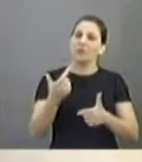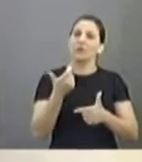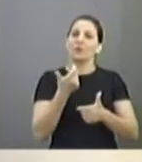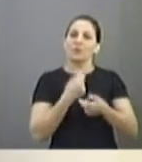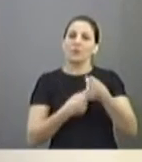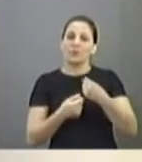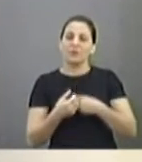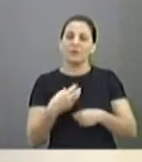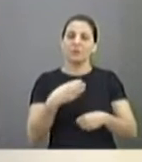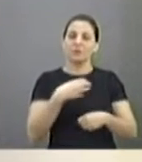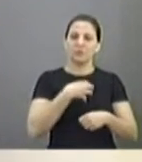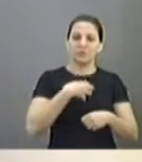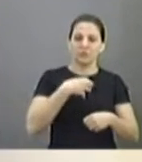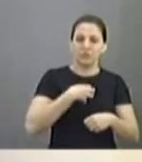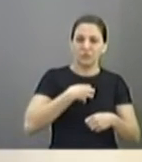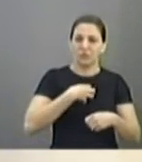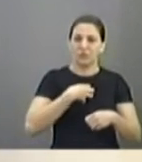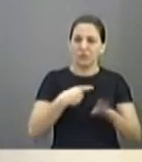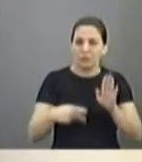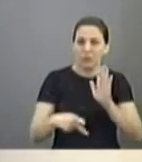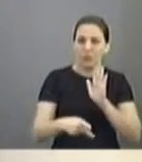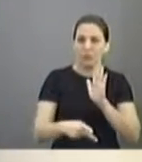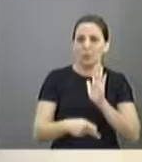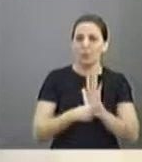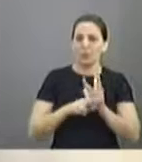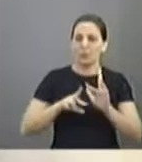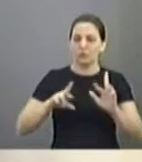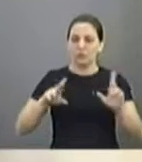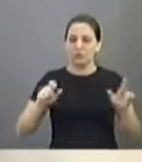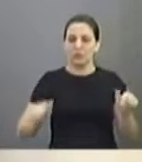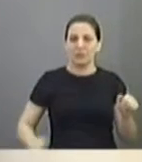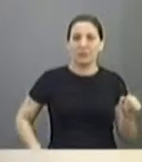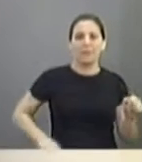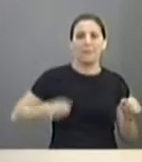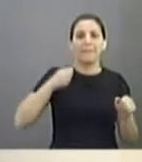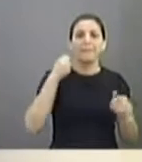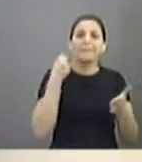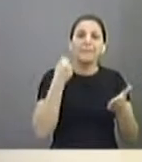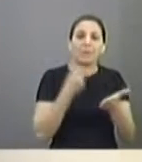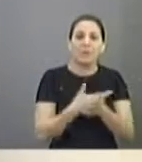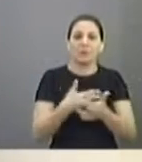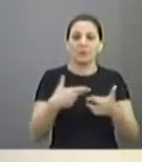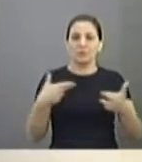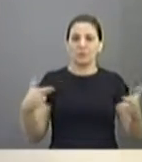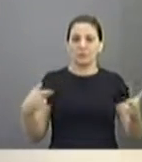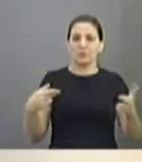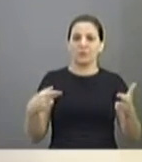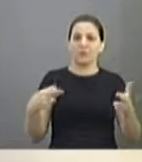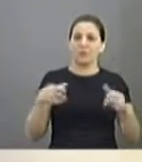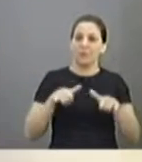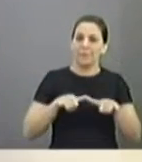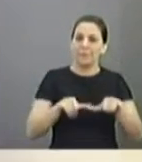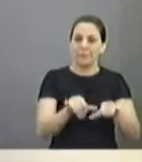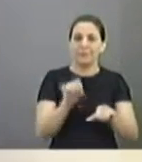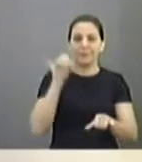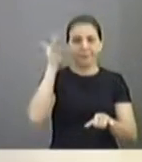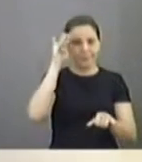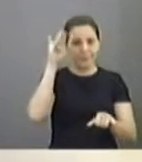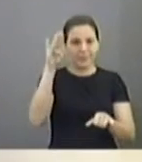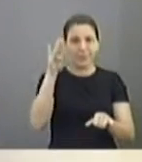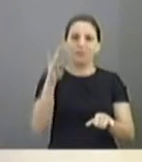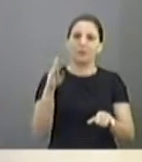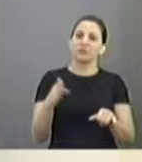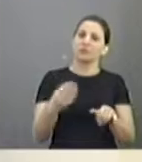sentindo na pele essa diferença no bolso. A gente que vai no mercado, a gente sente assim, está pesando muito, e quando você vê os dados da